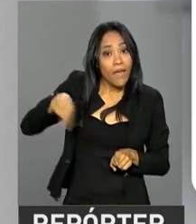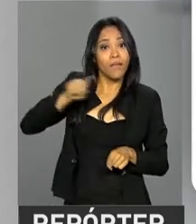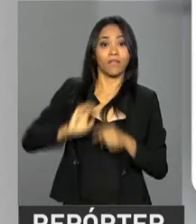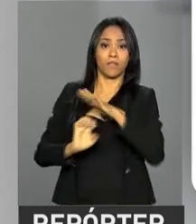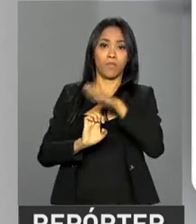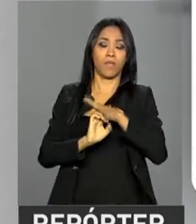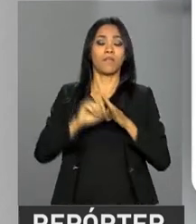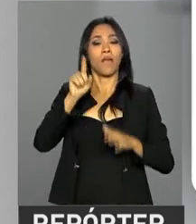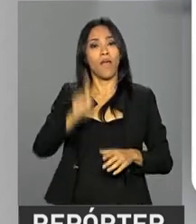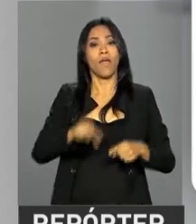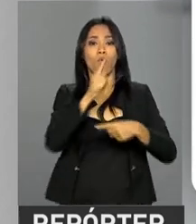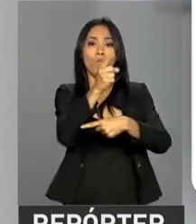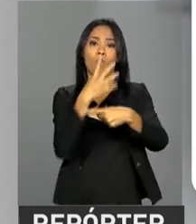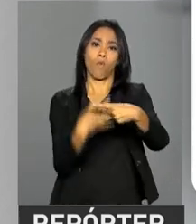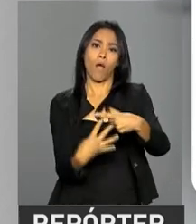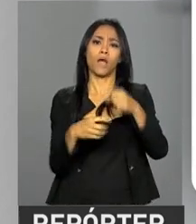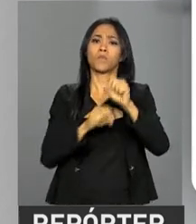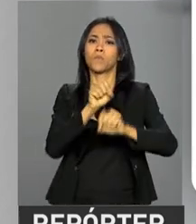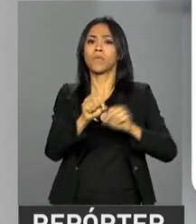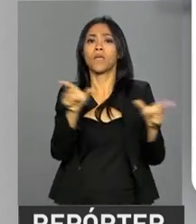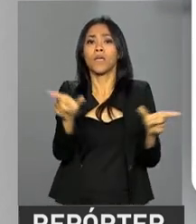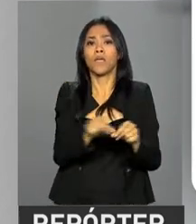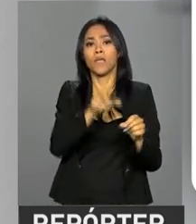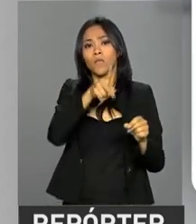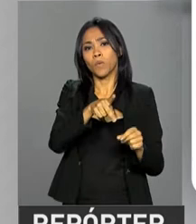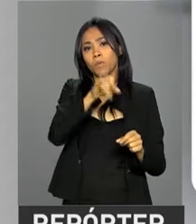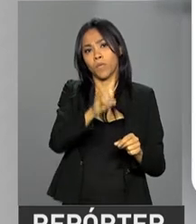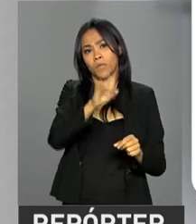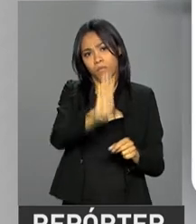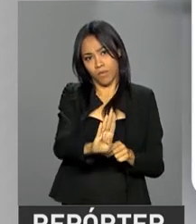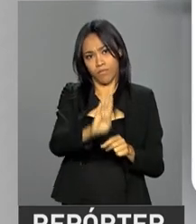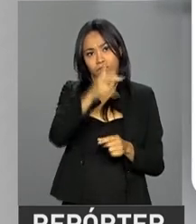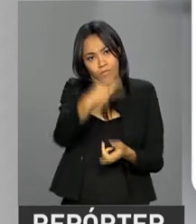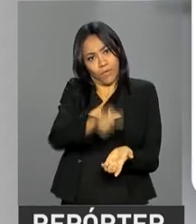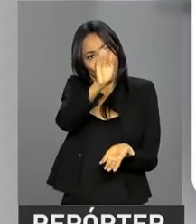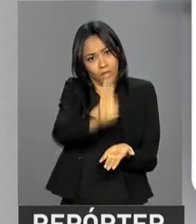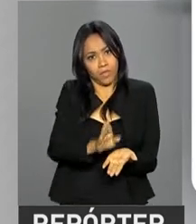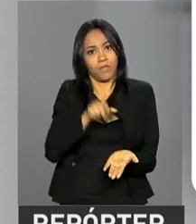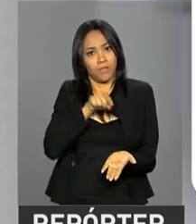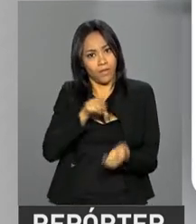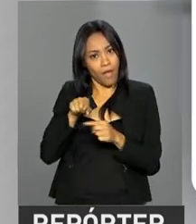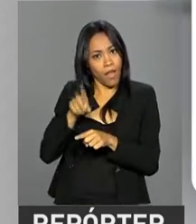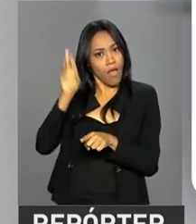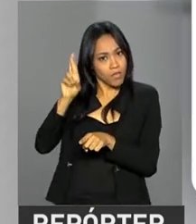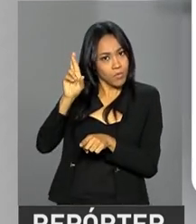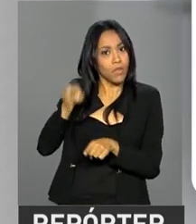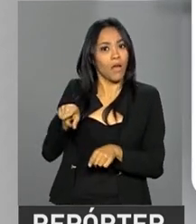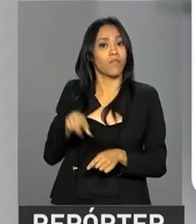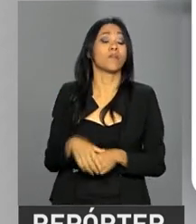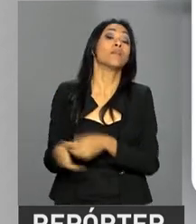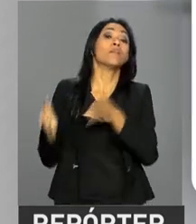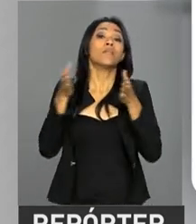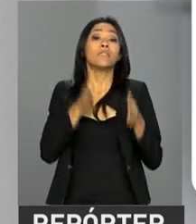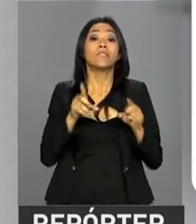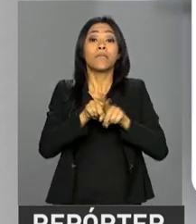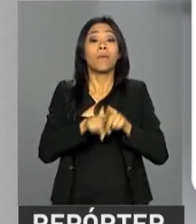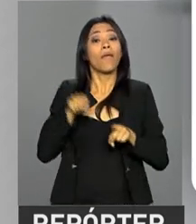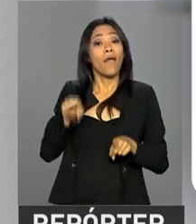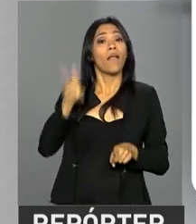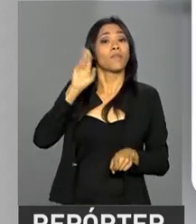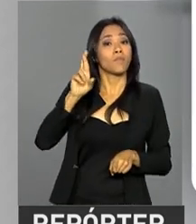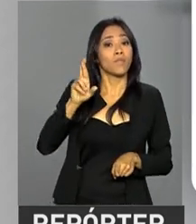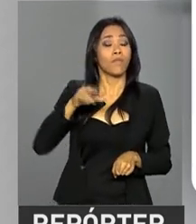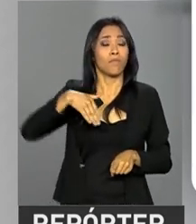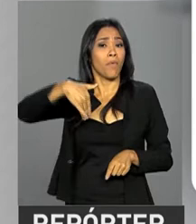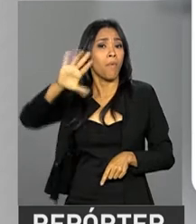um quarto de todo o produto interno bruto brasileiro, a soma das riquezas produzidas aqui no país. Também ressaltou que elas são responsáveis por mais